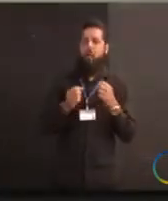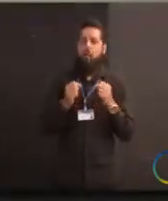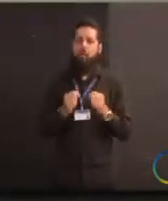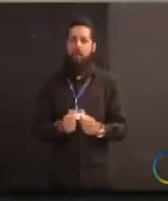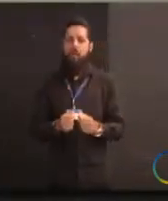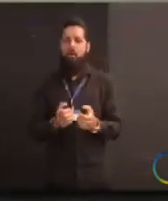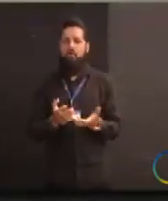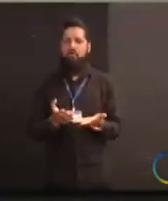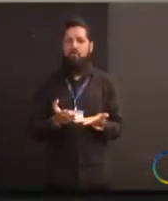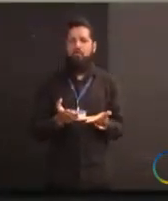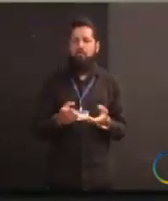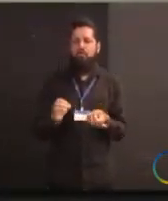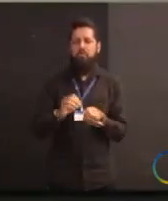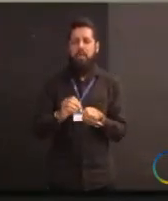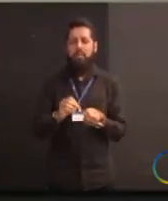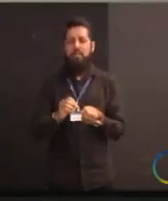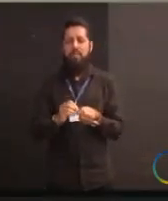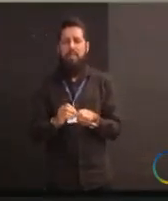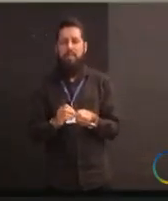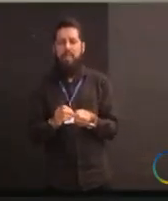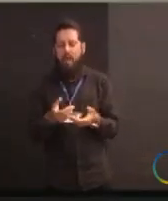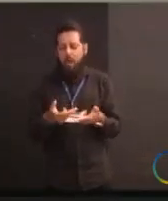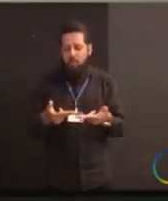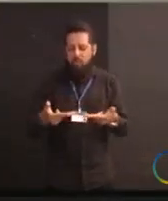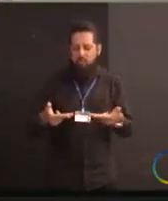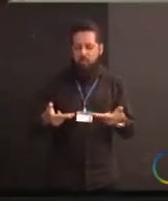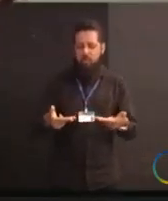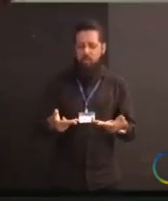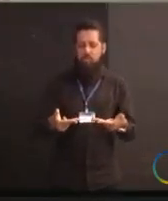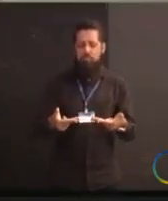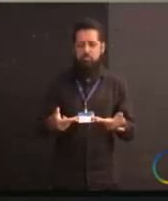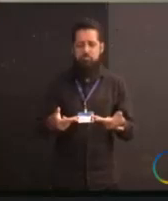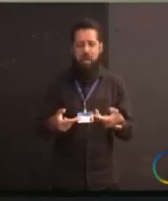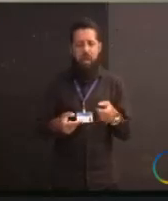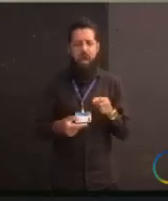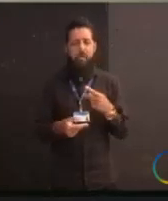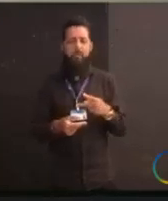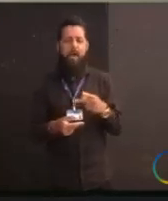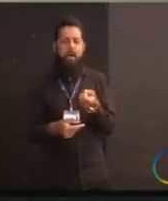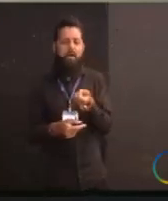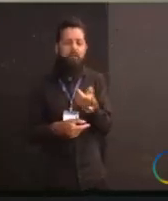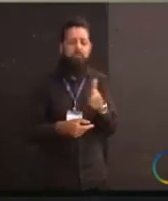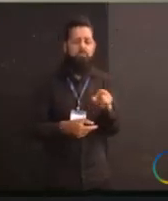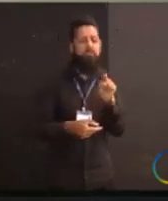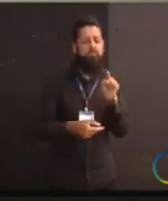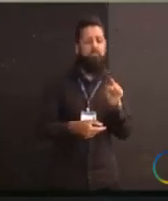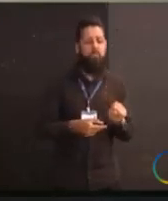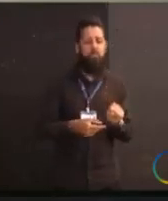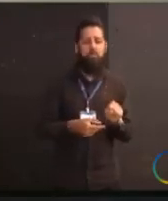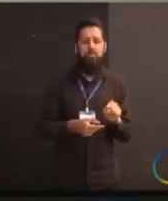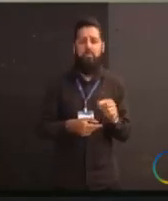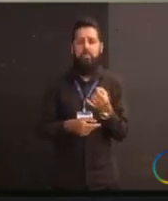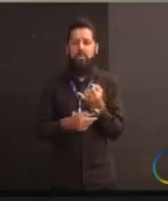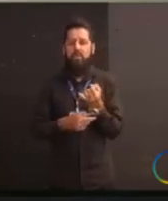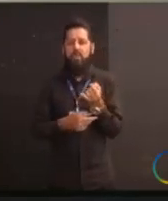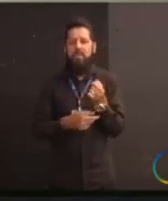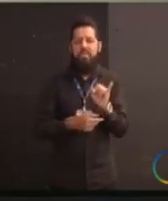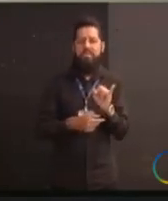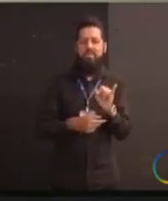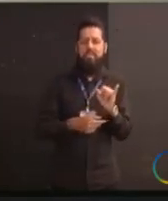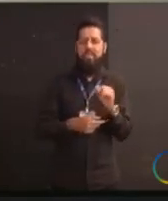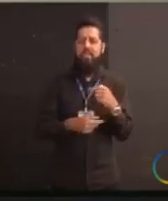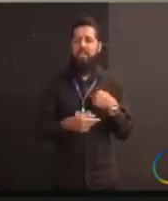coisa em benefício da comunidade, e se eu tivesse a menor autoridade para fazer isso, eu apenas